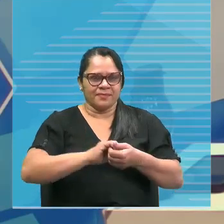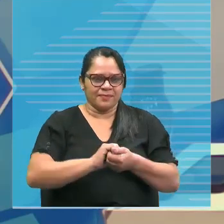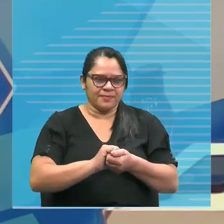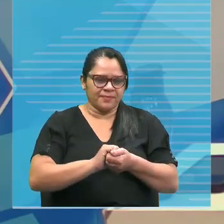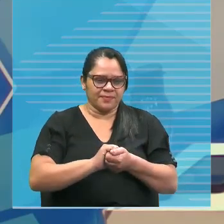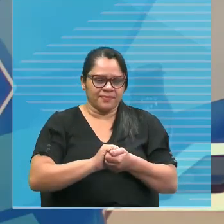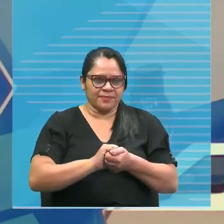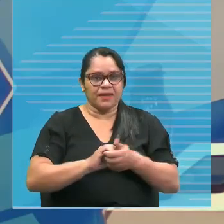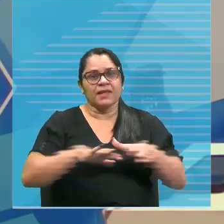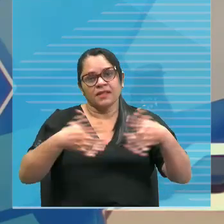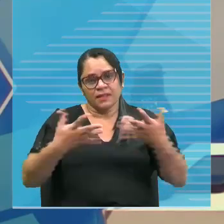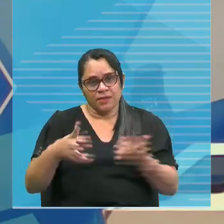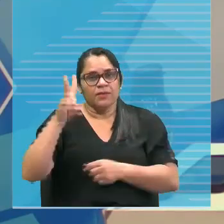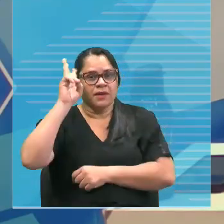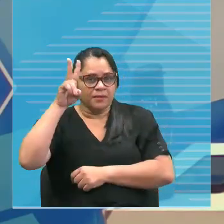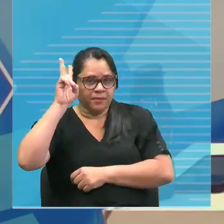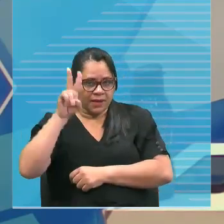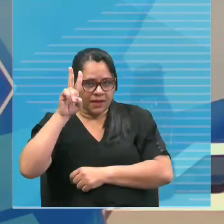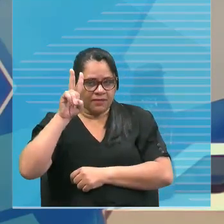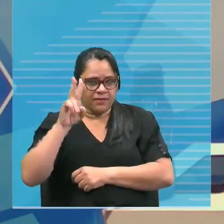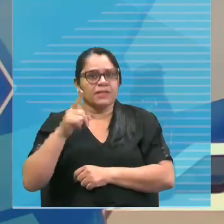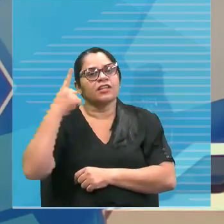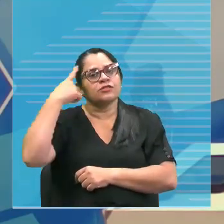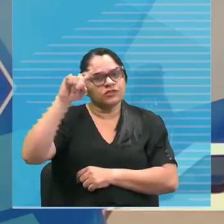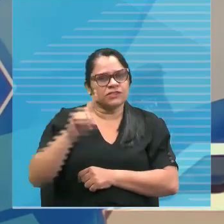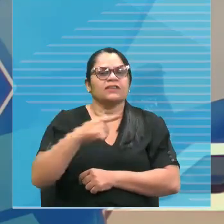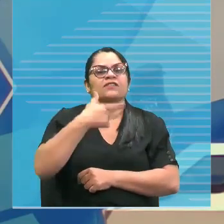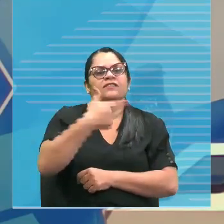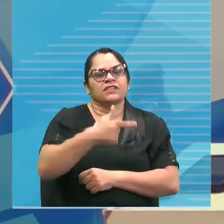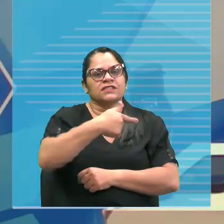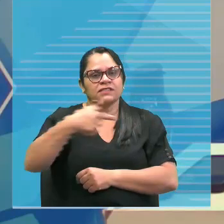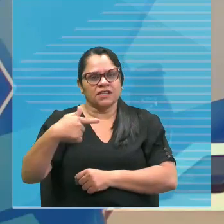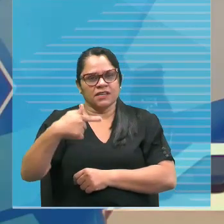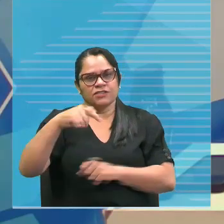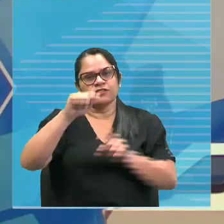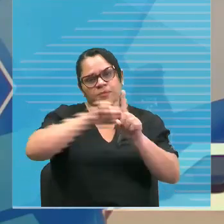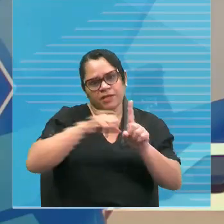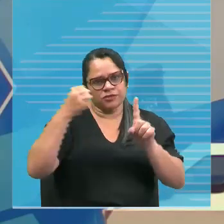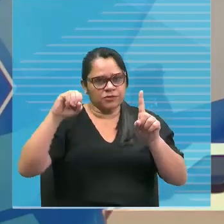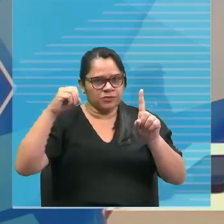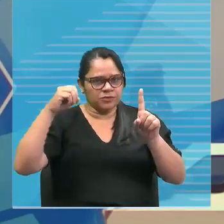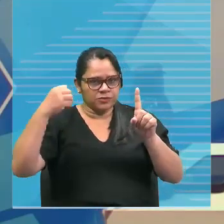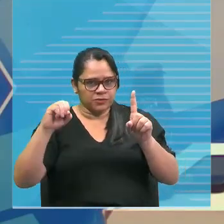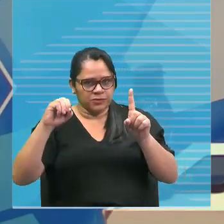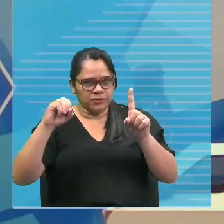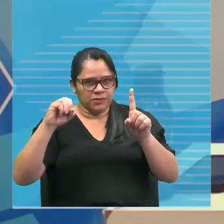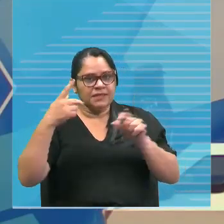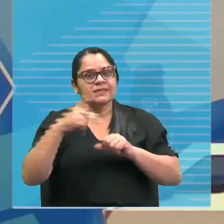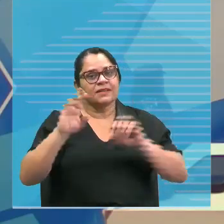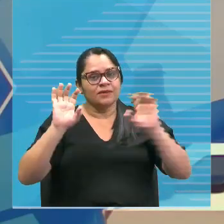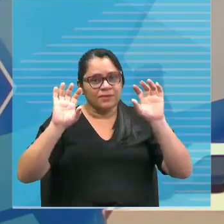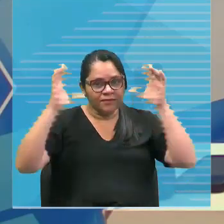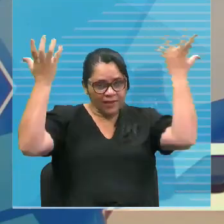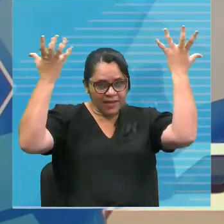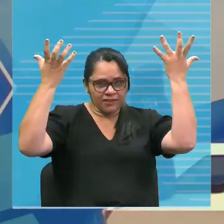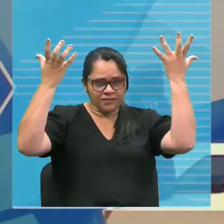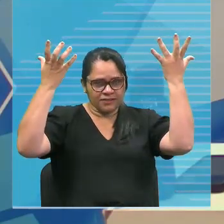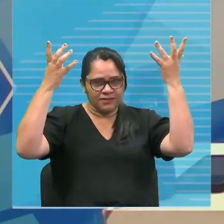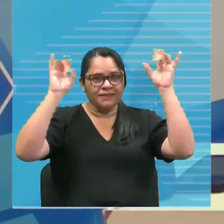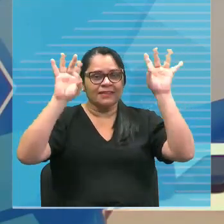então eu lembrava que do dia 27 de outubro ao dia 5 de novembro é grande ou são grandes festas no México né